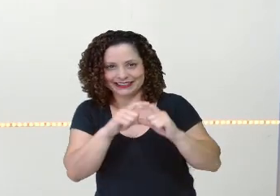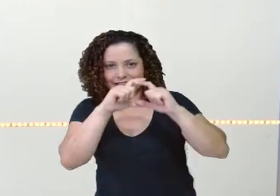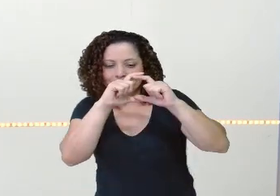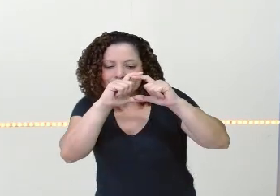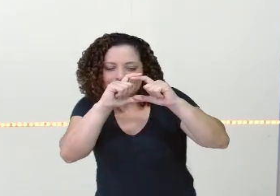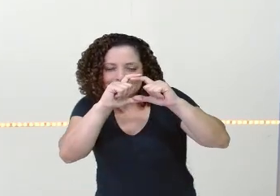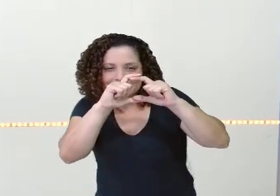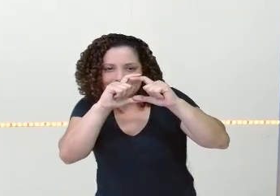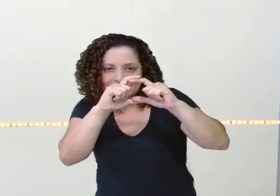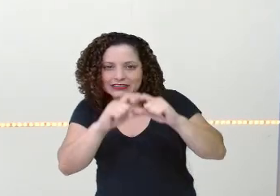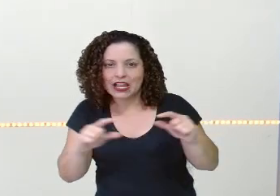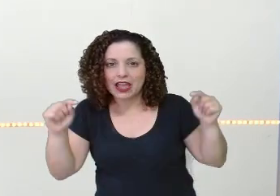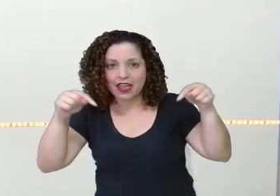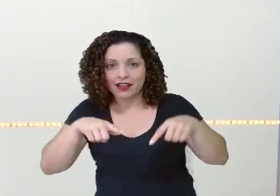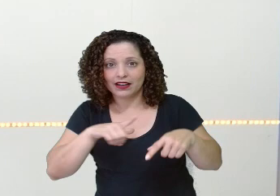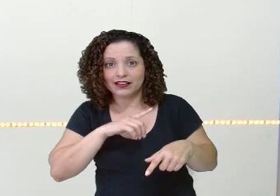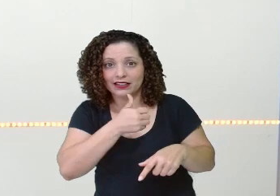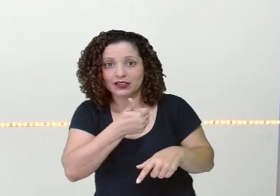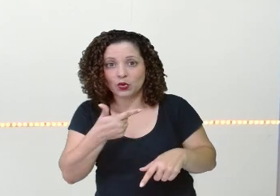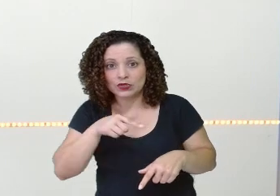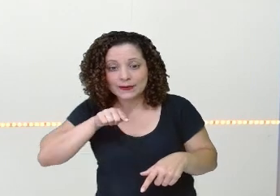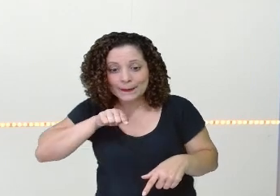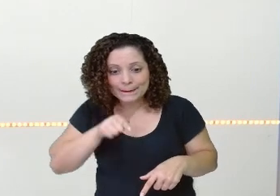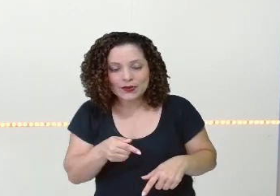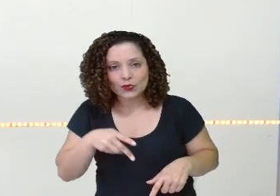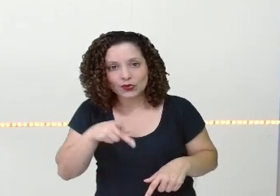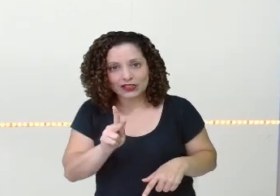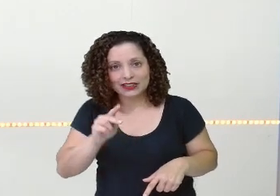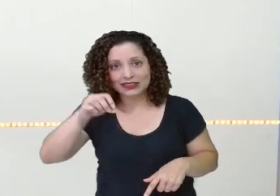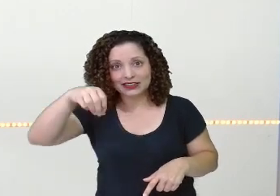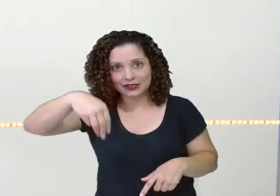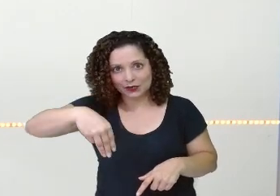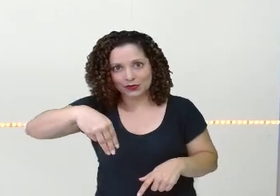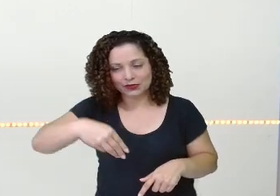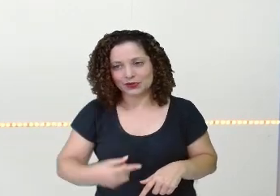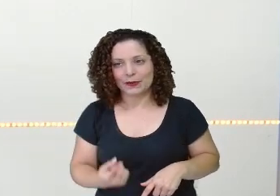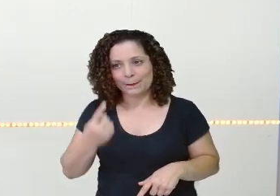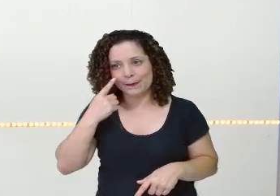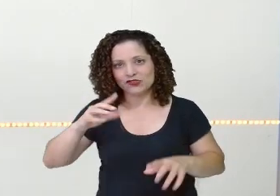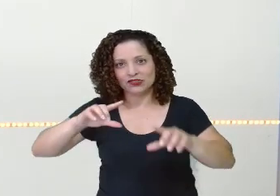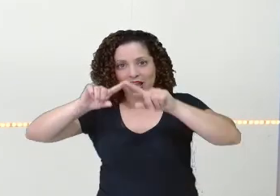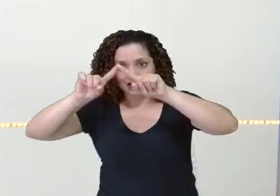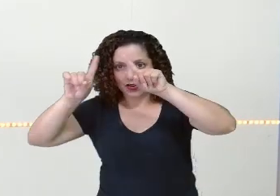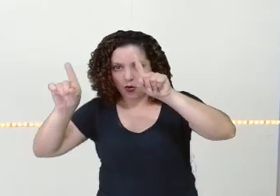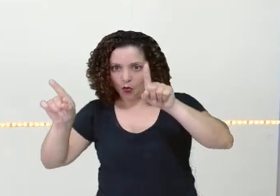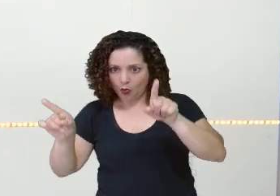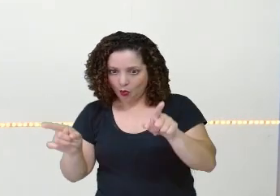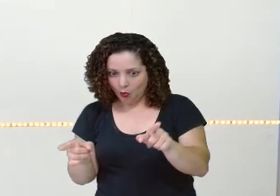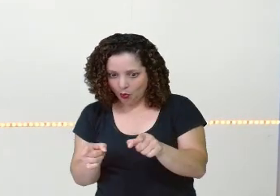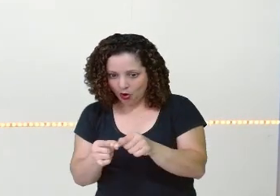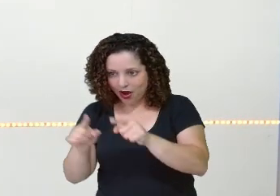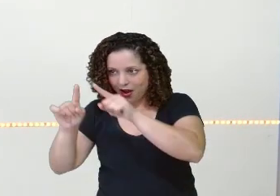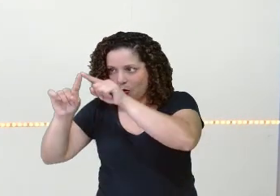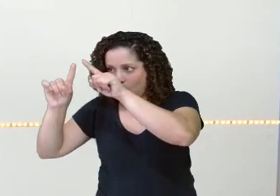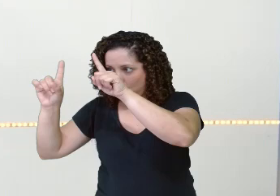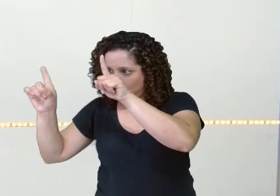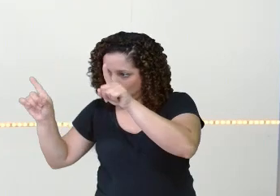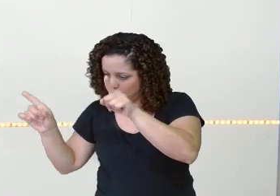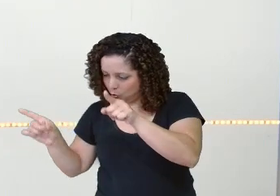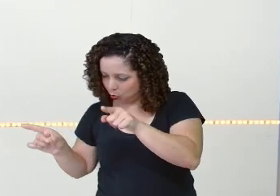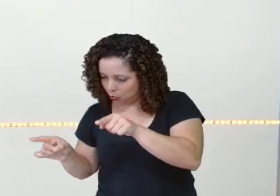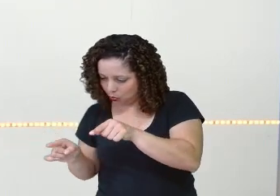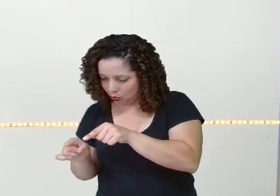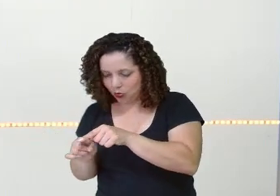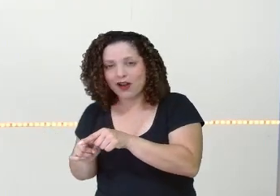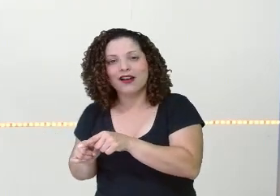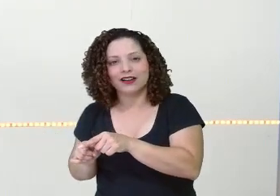gente viu aqui na aula, ela tem 12 mil quilômetros. Imagina o tamanho de Júpiter, imagina o tamanho de Saturno, que são gigantes,